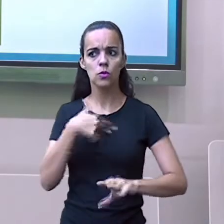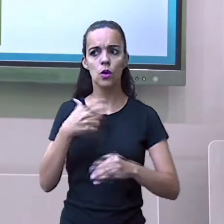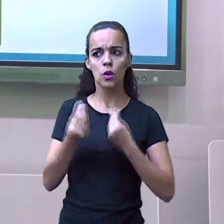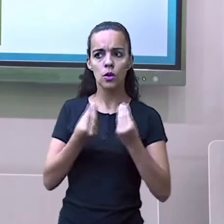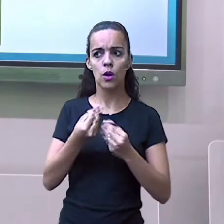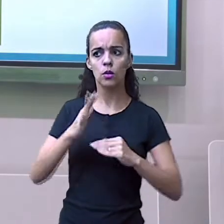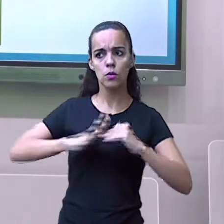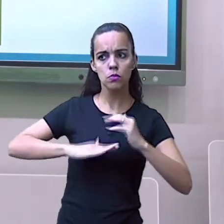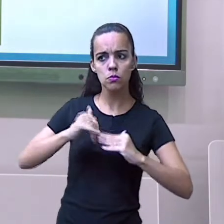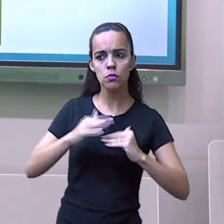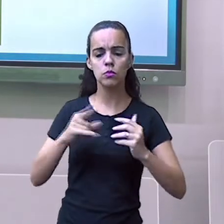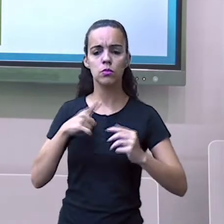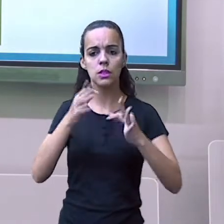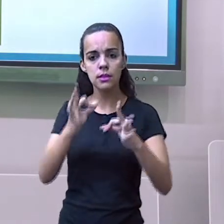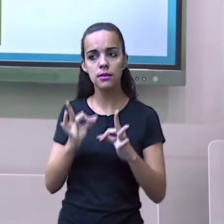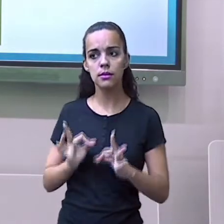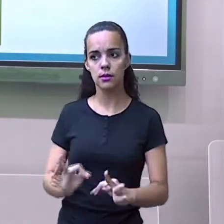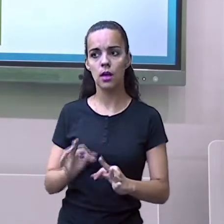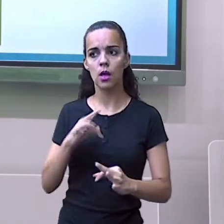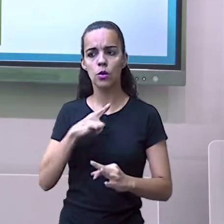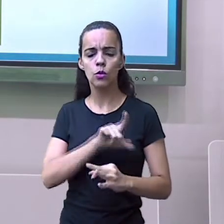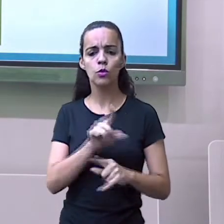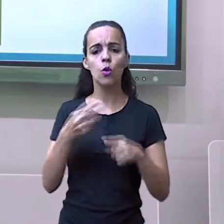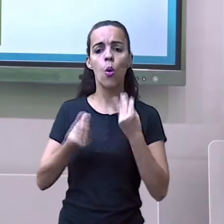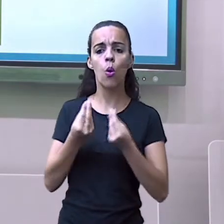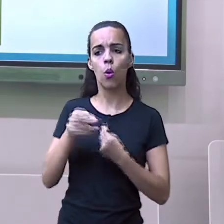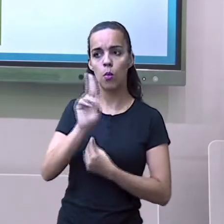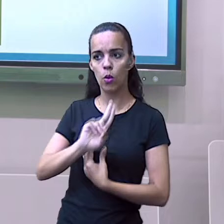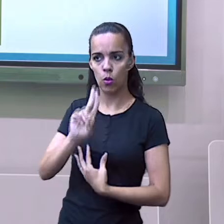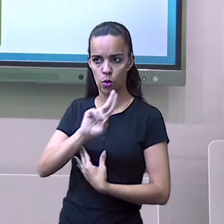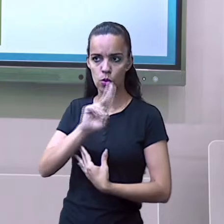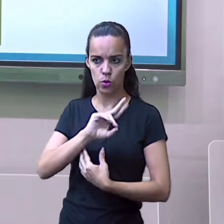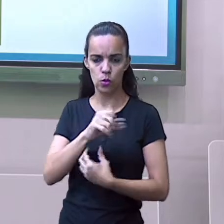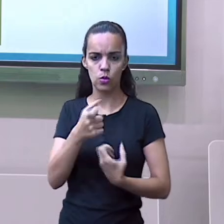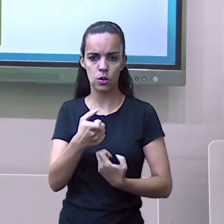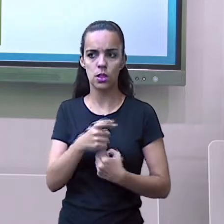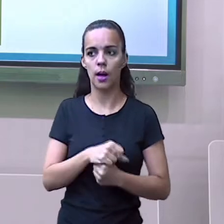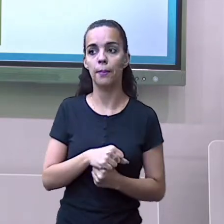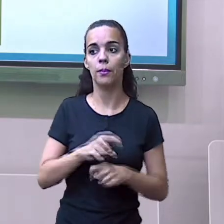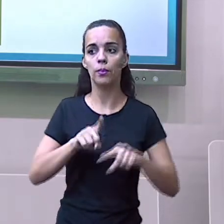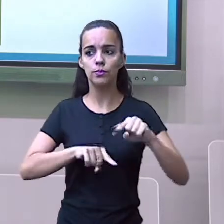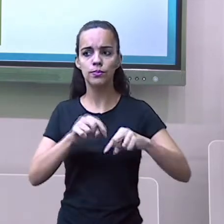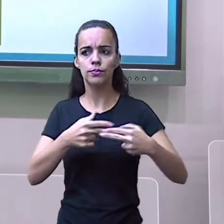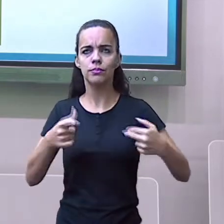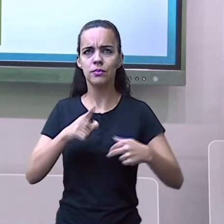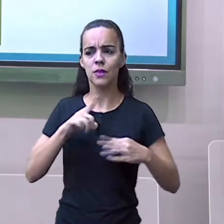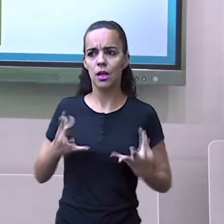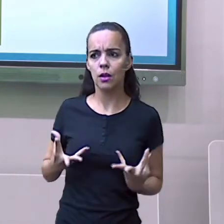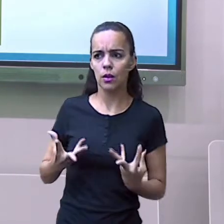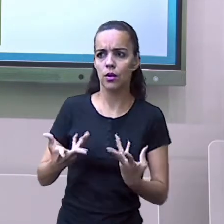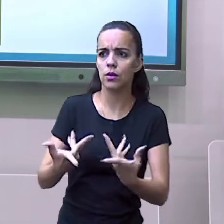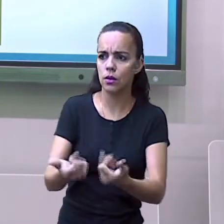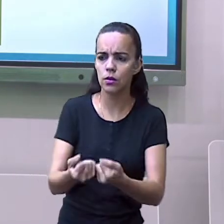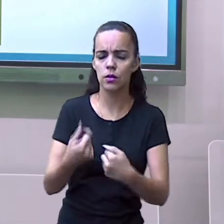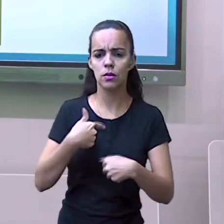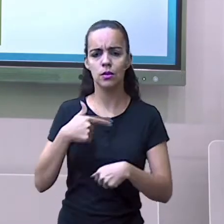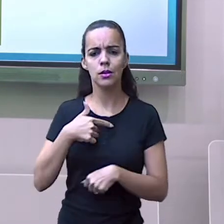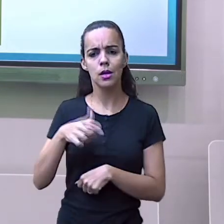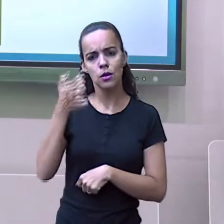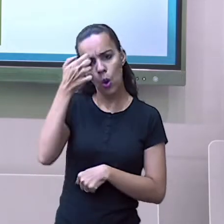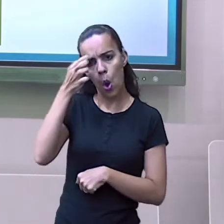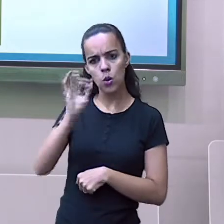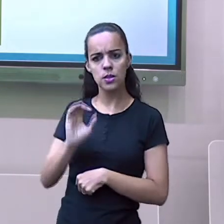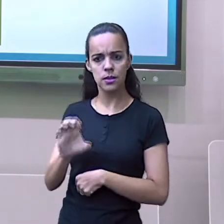sobre práticas adequadas de consumo, proteção contratual, qualidade e eficiência dos